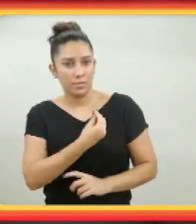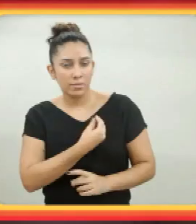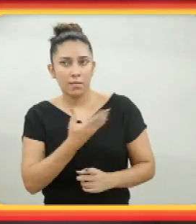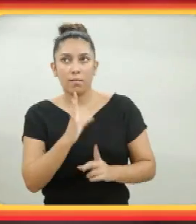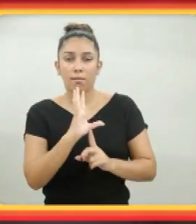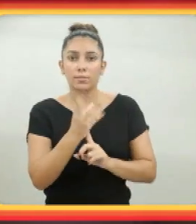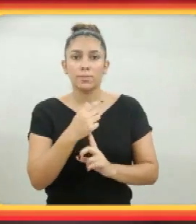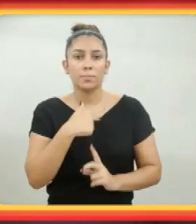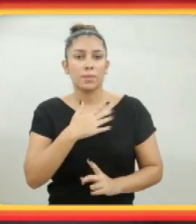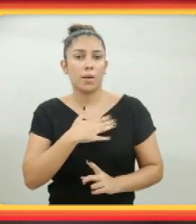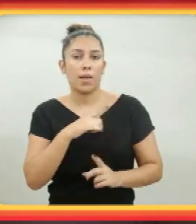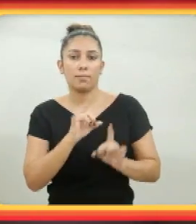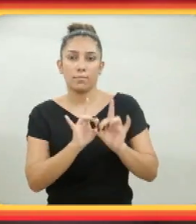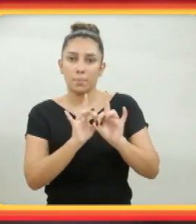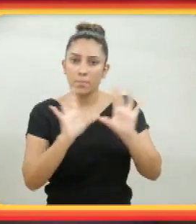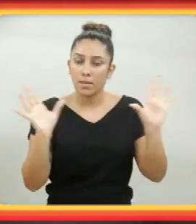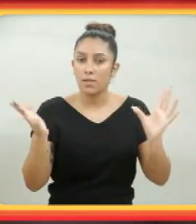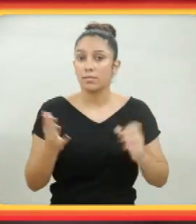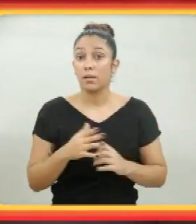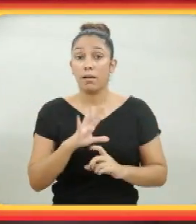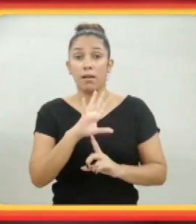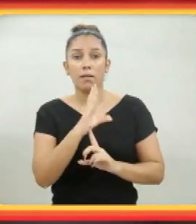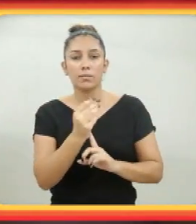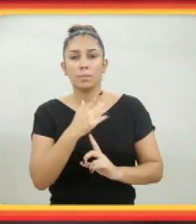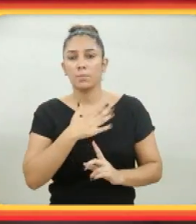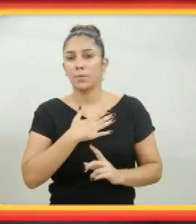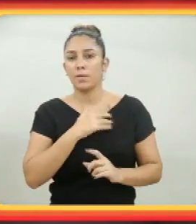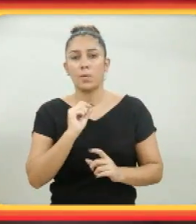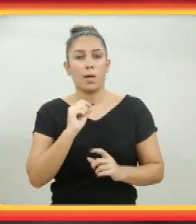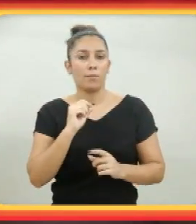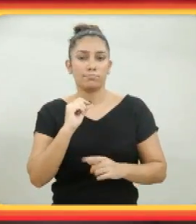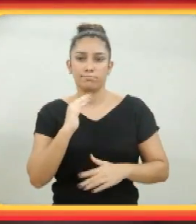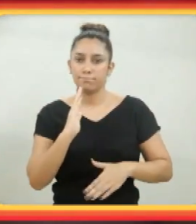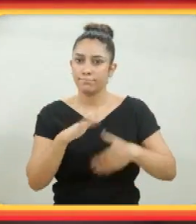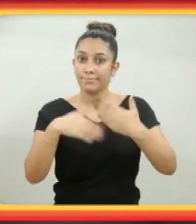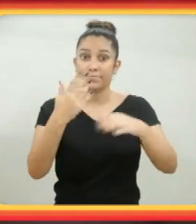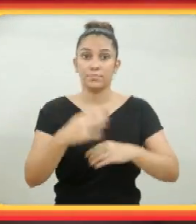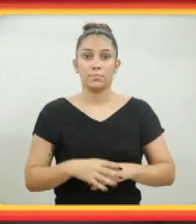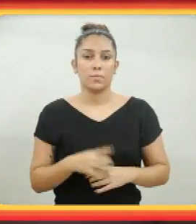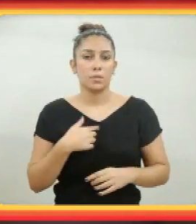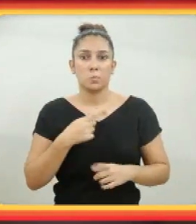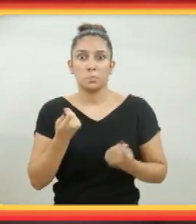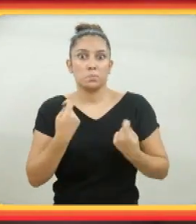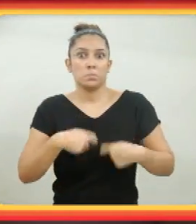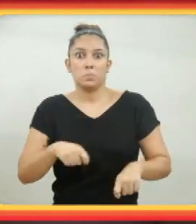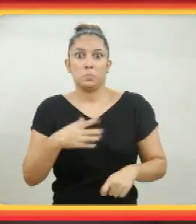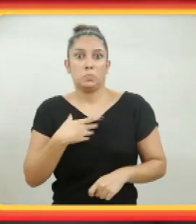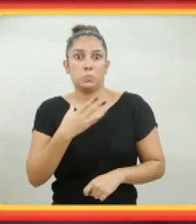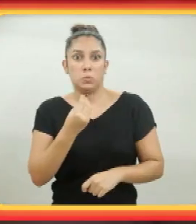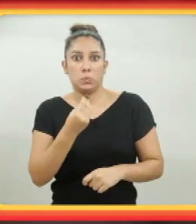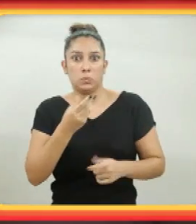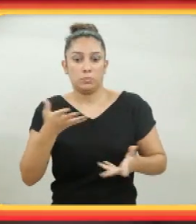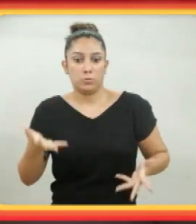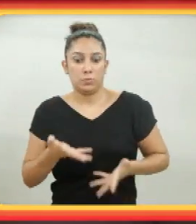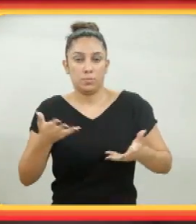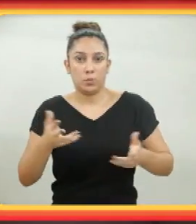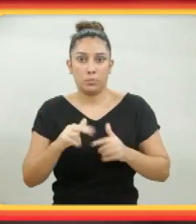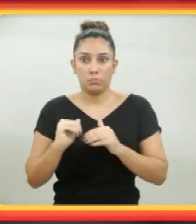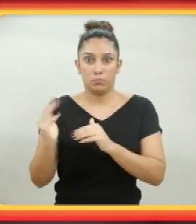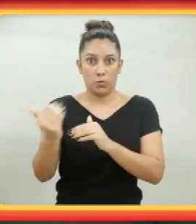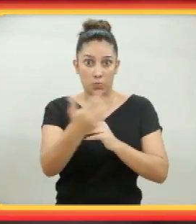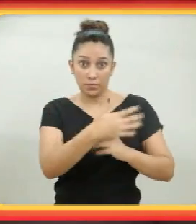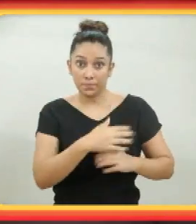vida. A arte, para mim, é liberdade. A arte, para mim, me